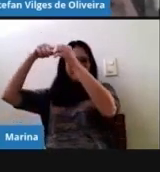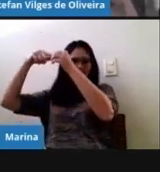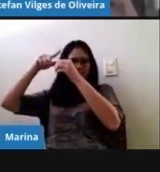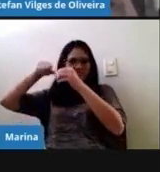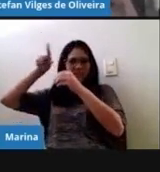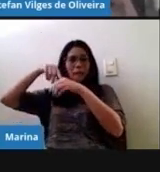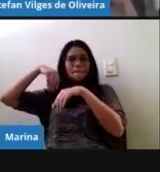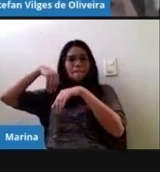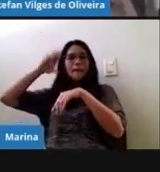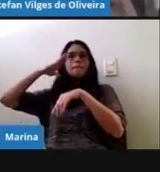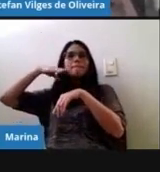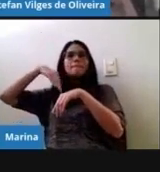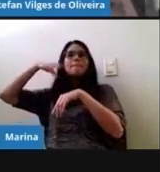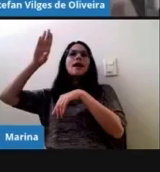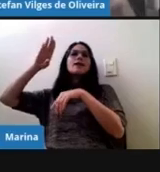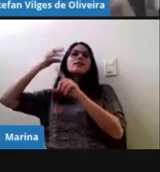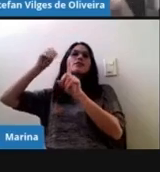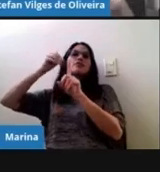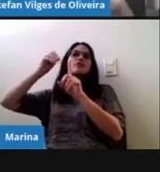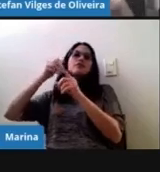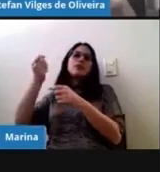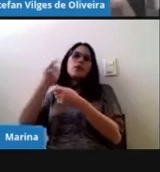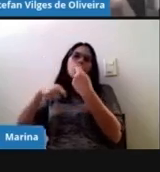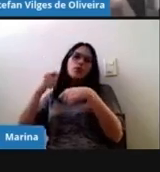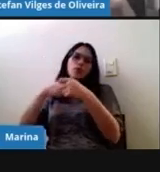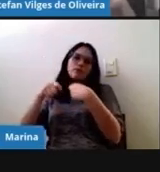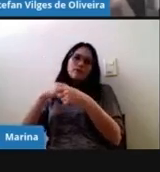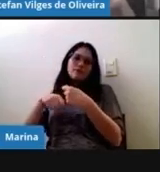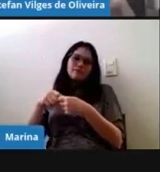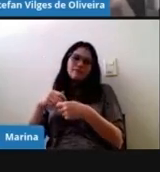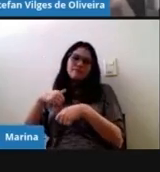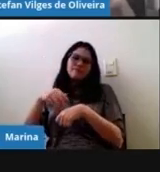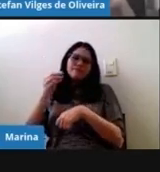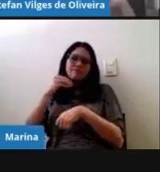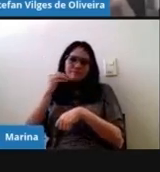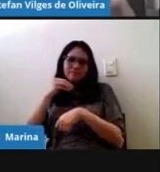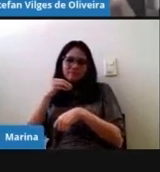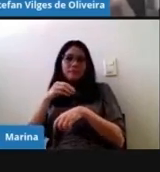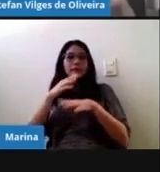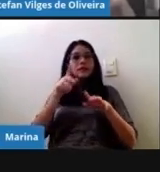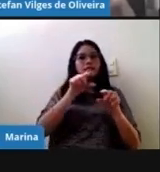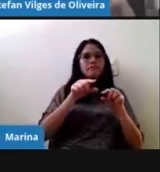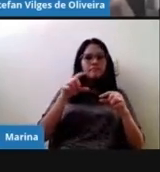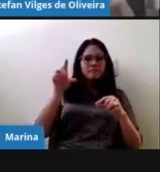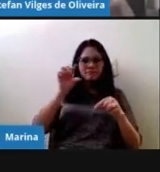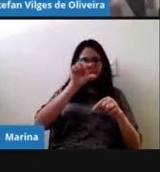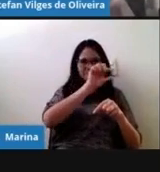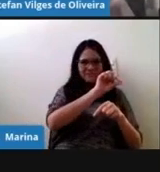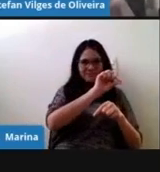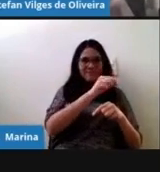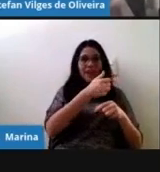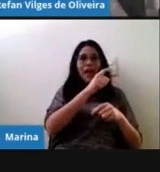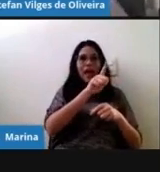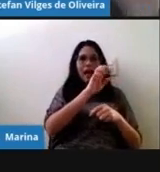maior vulnerabilidade econômica. Em contrapartida, as regiões do Alto Paranaíba, e Triângulo Mineiro são as regiões